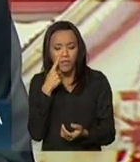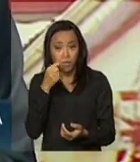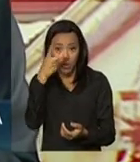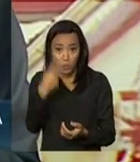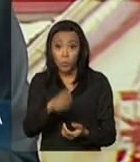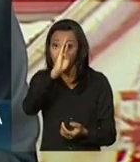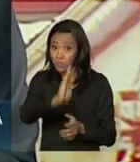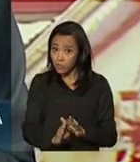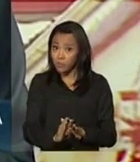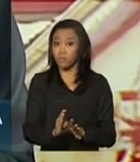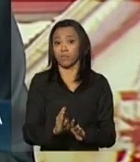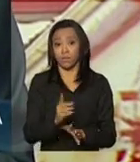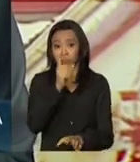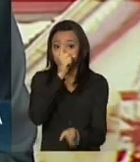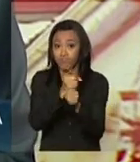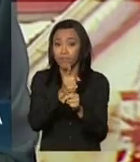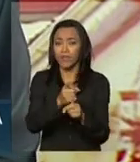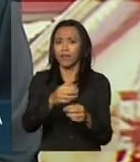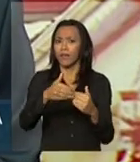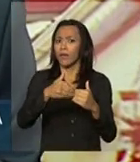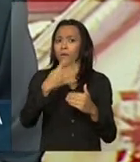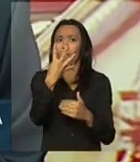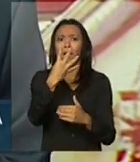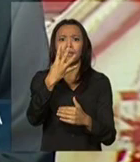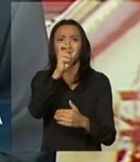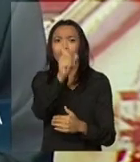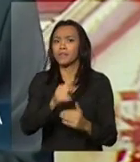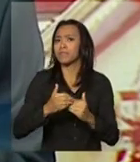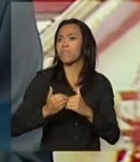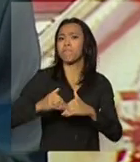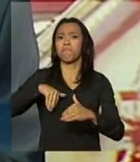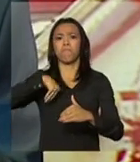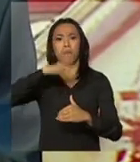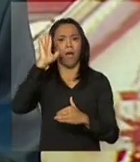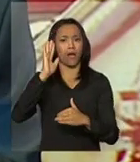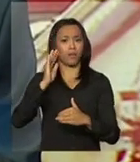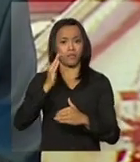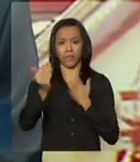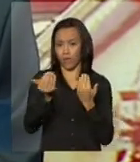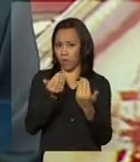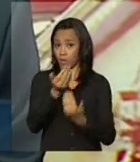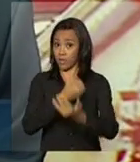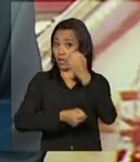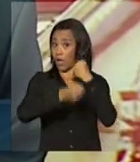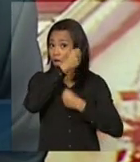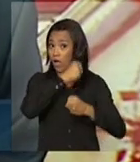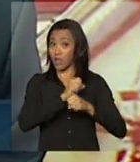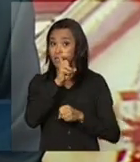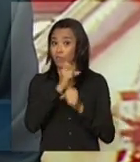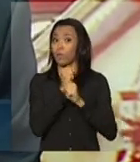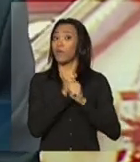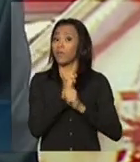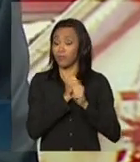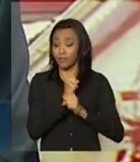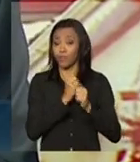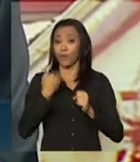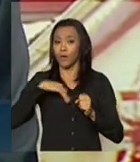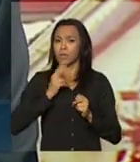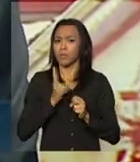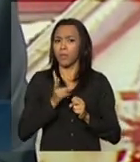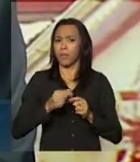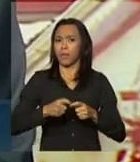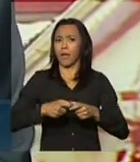Brasil. Isso é mais de 4 vezes maior do que o que a gente distribuía 5 anos atrás. Ou seja, nós estamos numa escala crescente